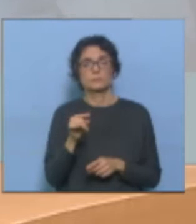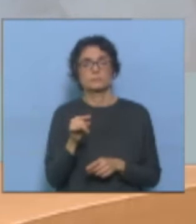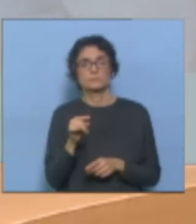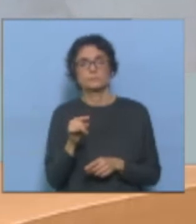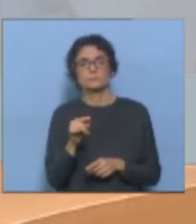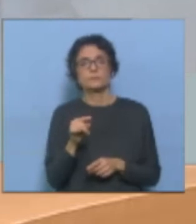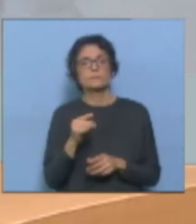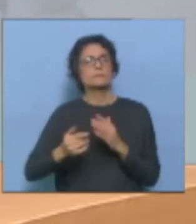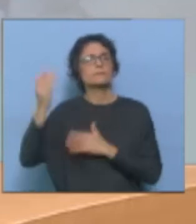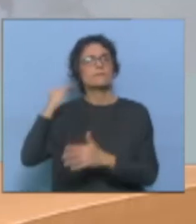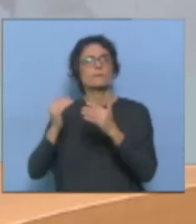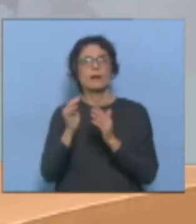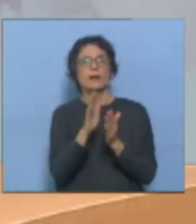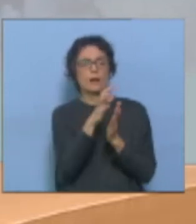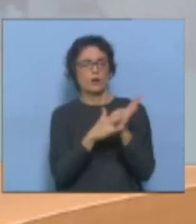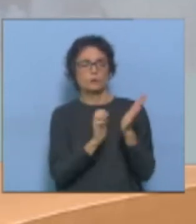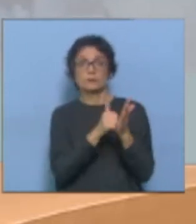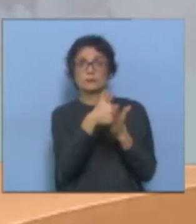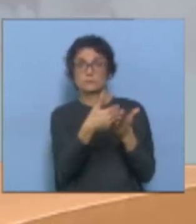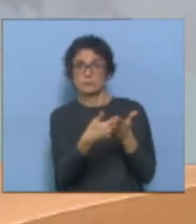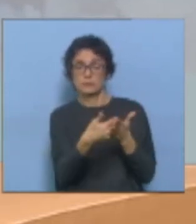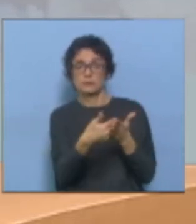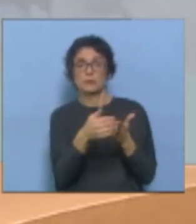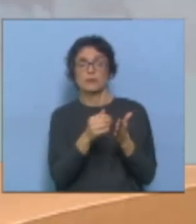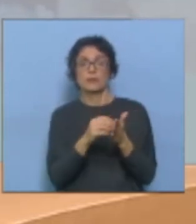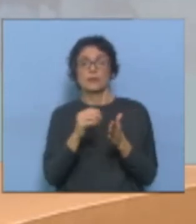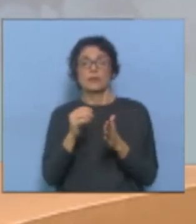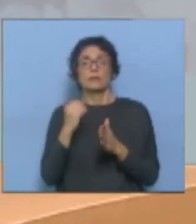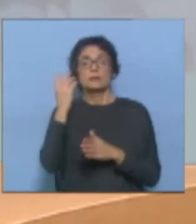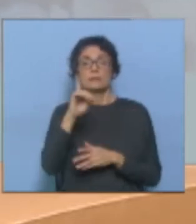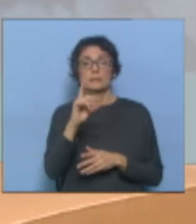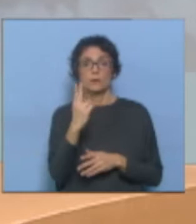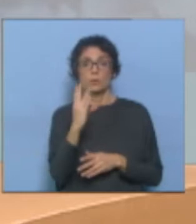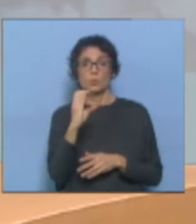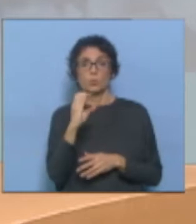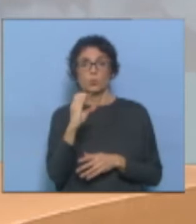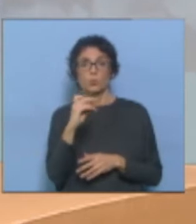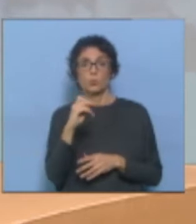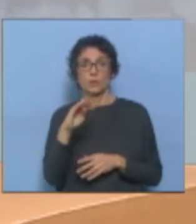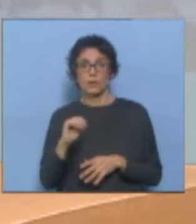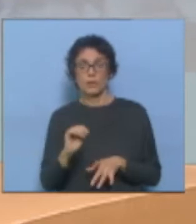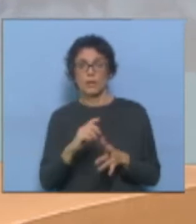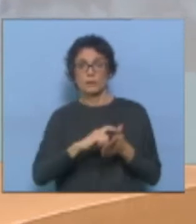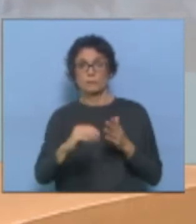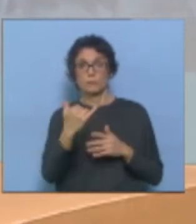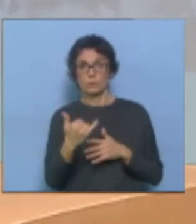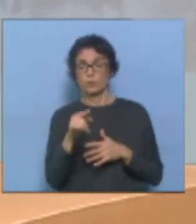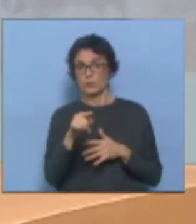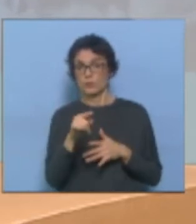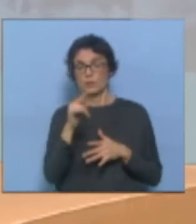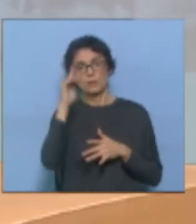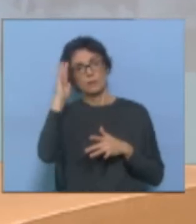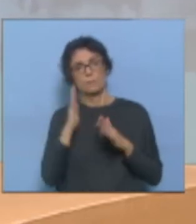para um episódio bíblico que está no Evangelho de São Lucas, no capítulo 2, quando Maria e José vão ao